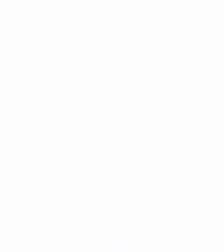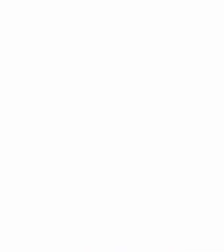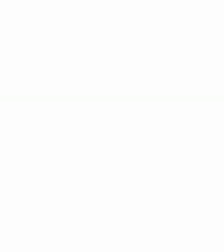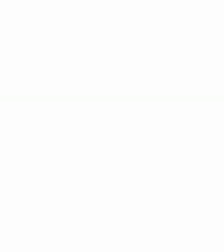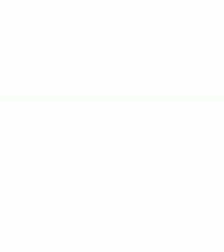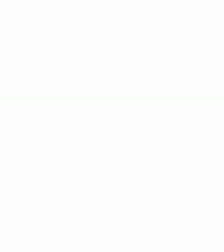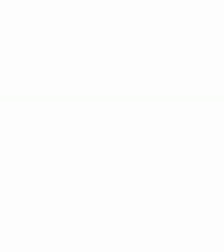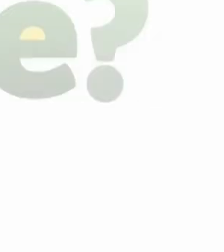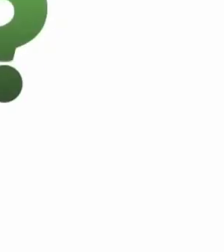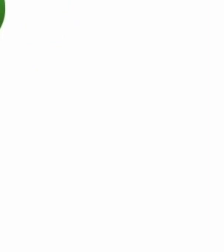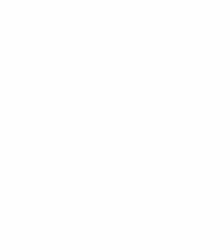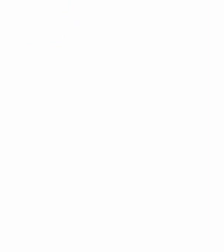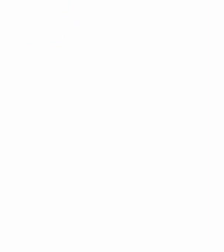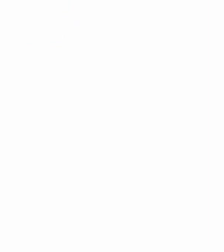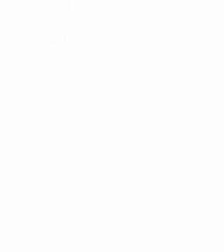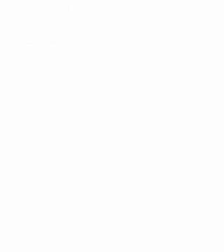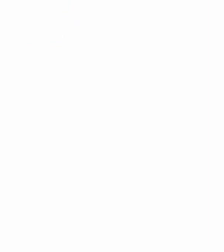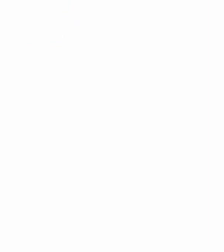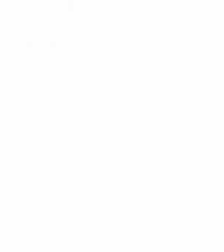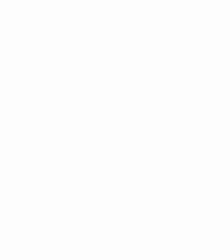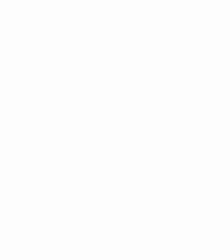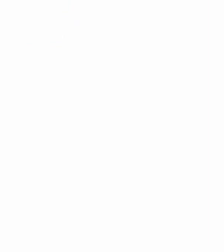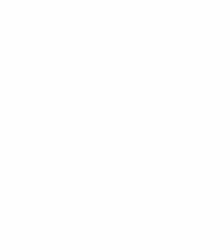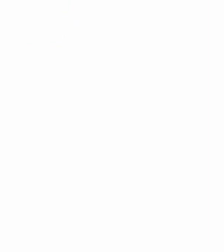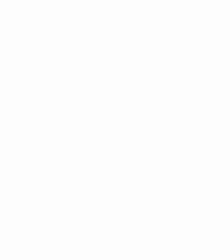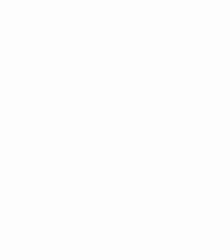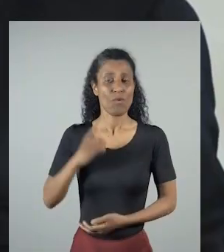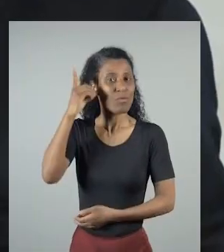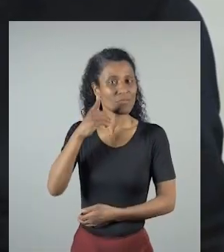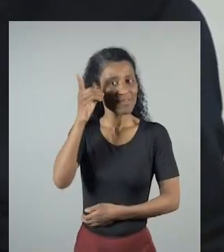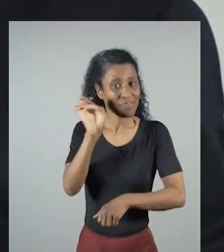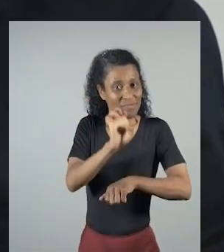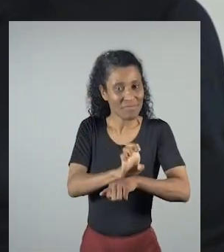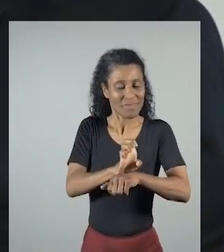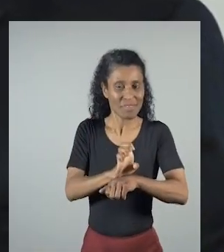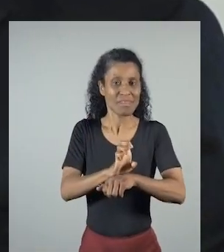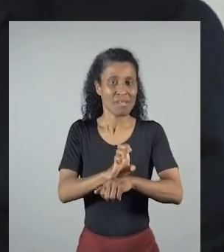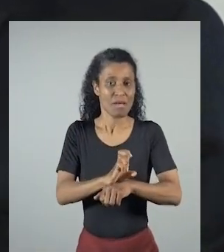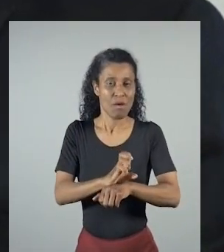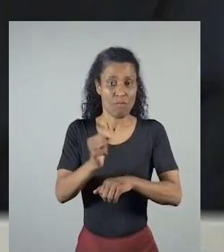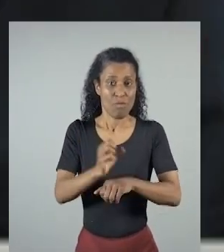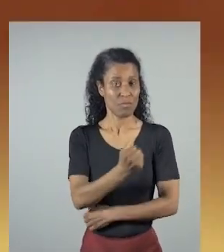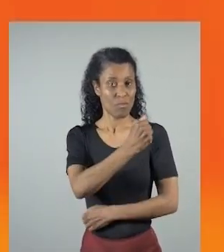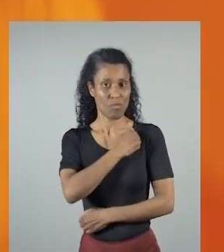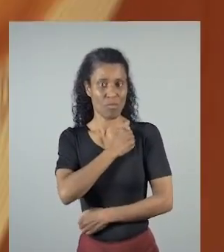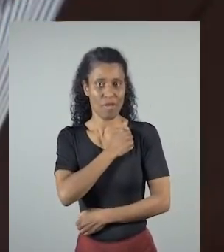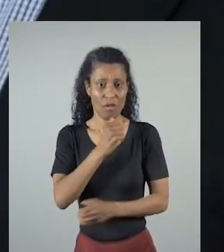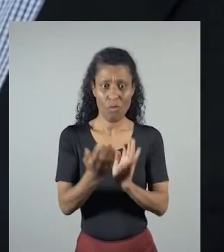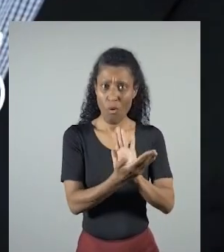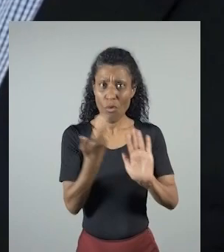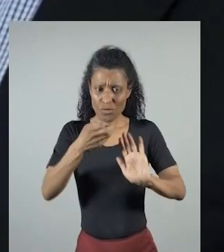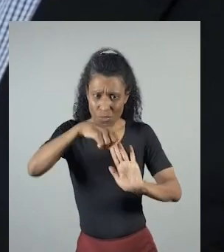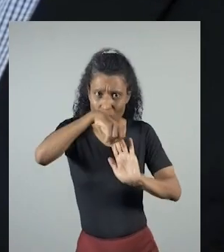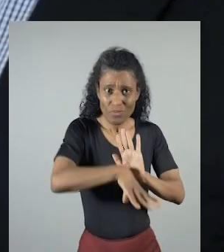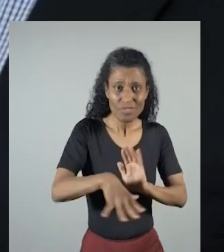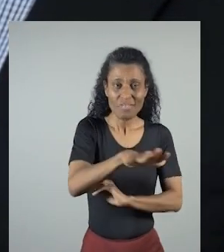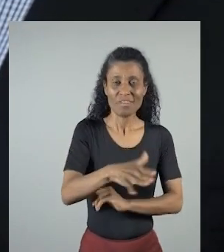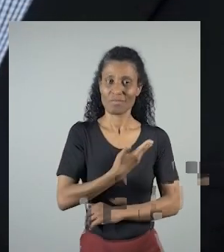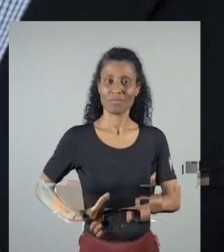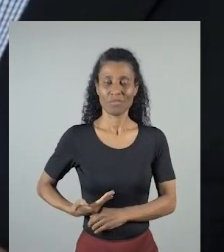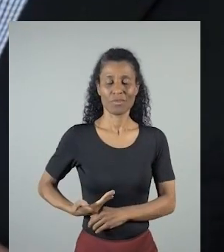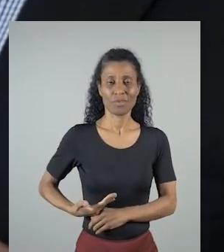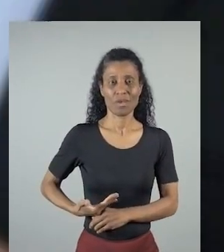Você sabia Porto Alegre? Como deputado estadual, Melo combate fortemente os